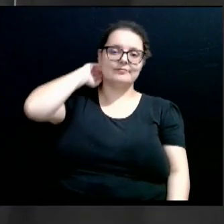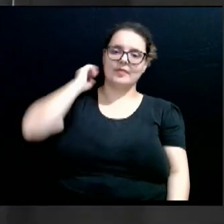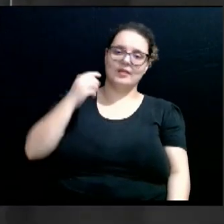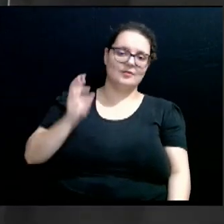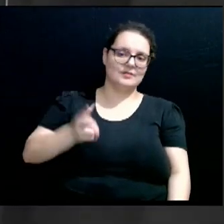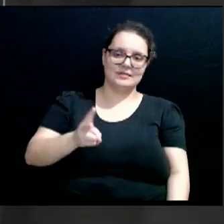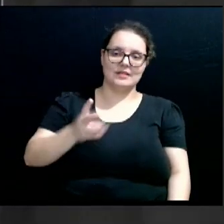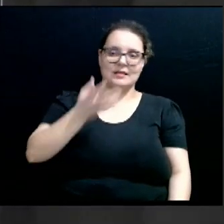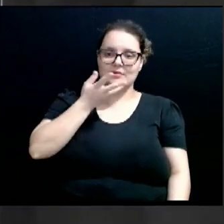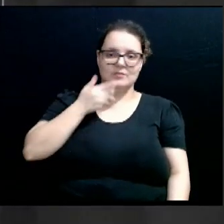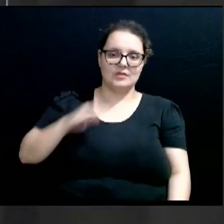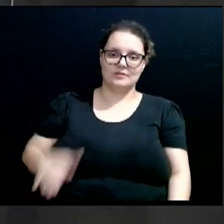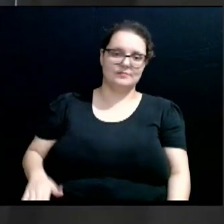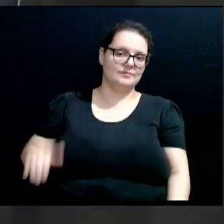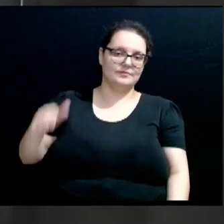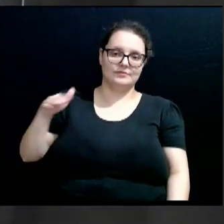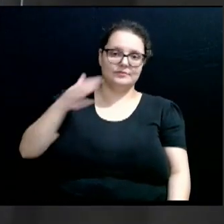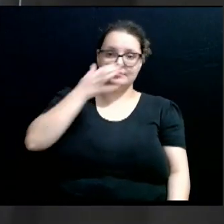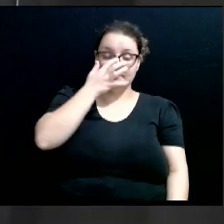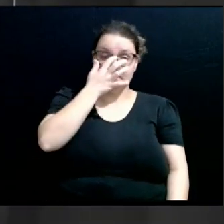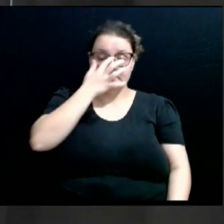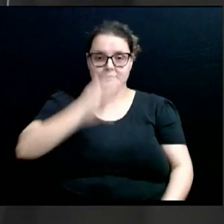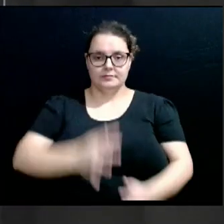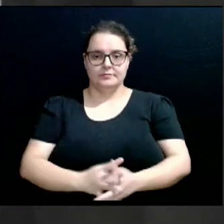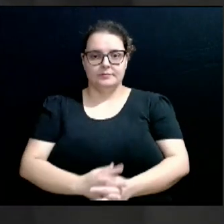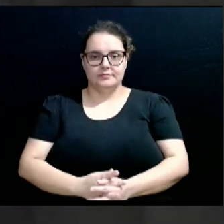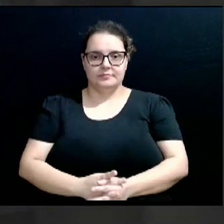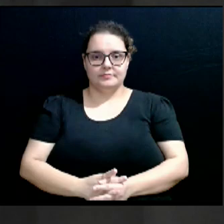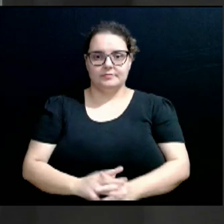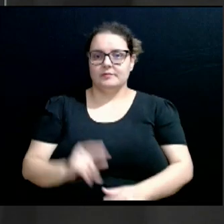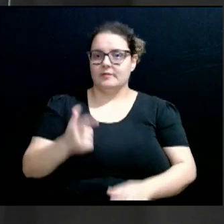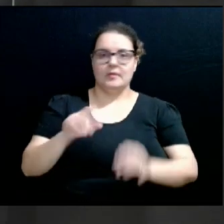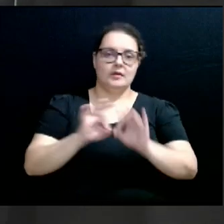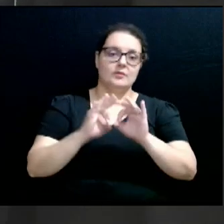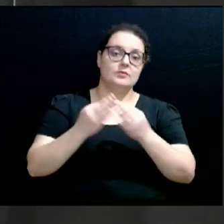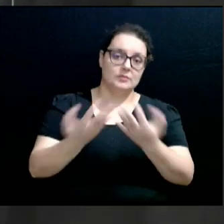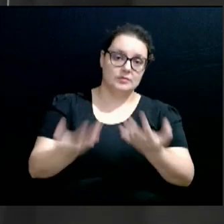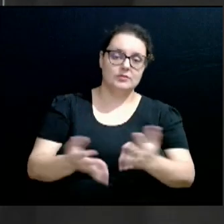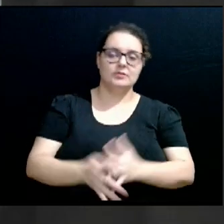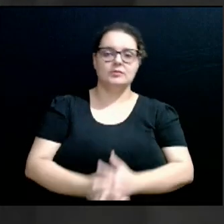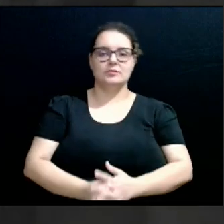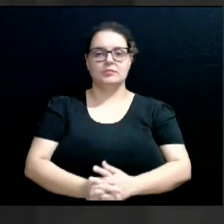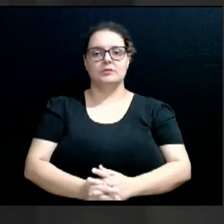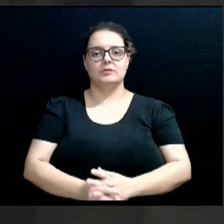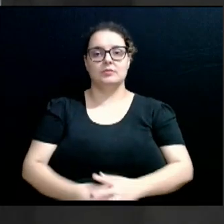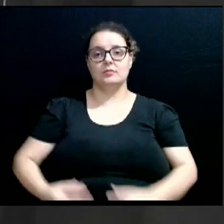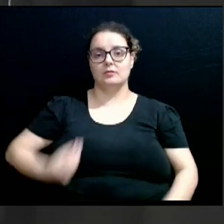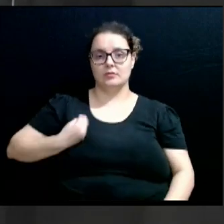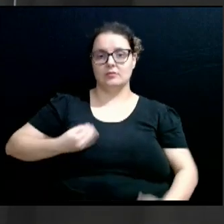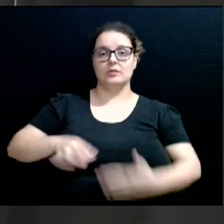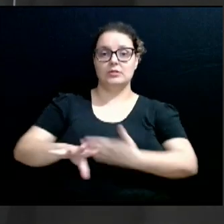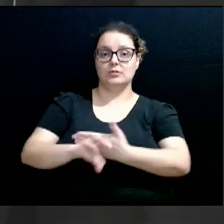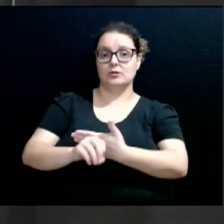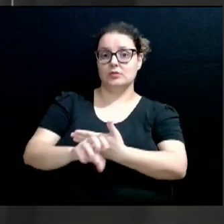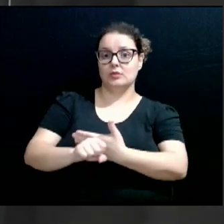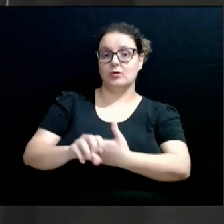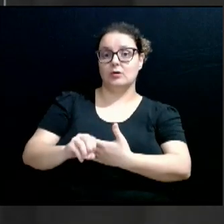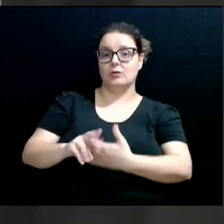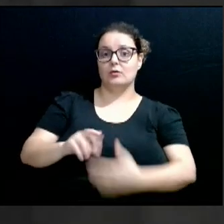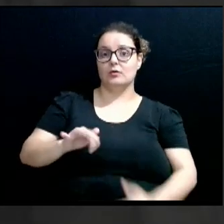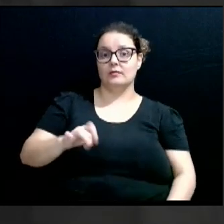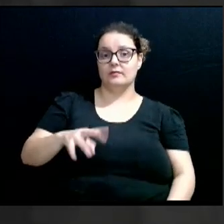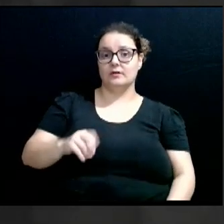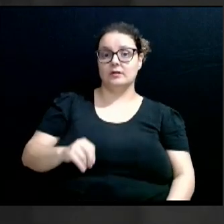eu não tinha uma família, né, então vivi nesse orfanato, porque as minhas lembranças de vida, elas vêm depois dos 5 anos. Eu